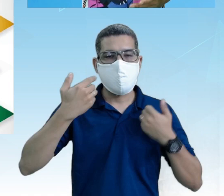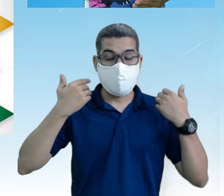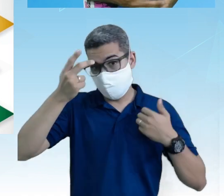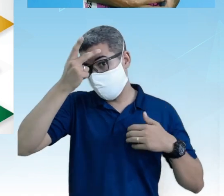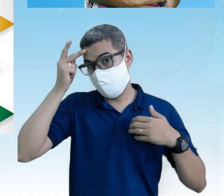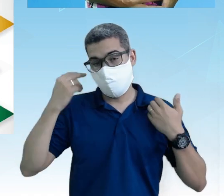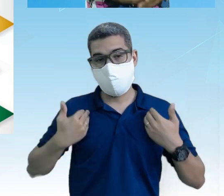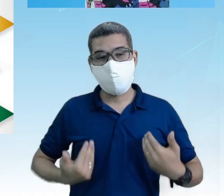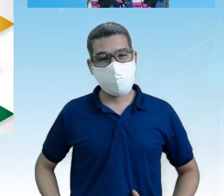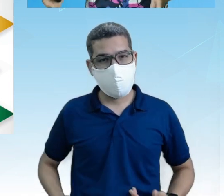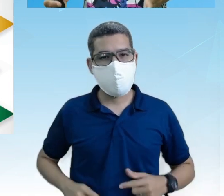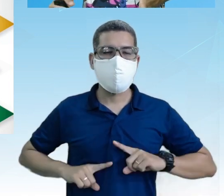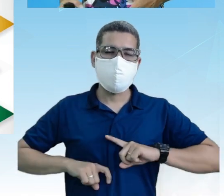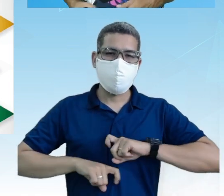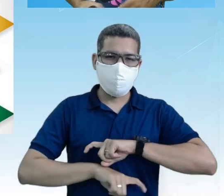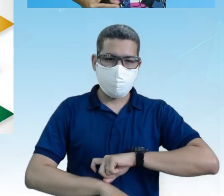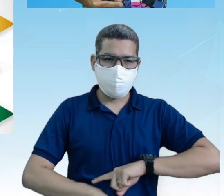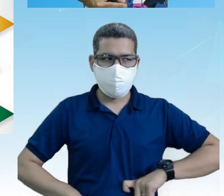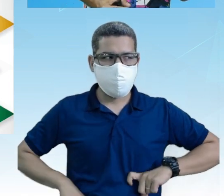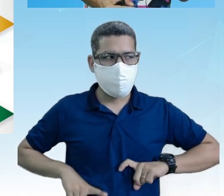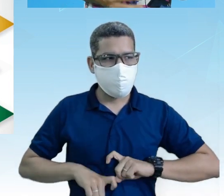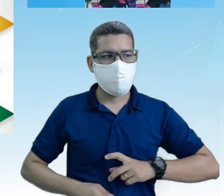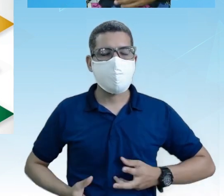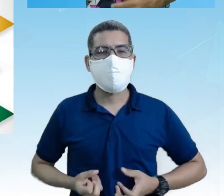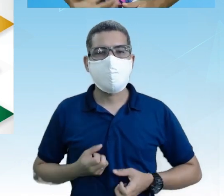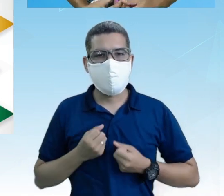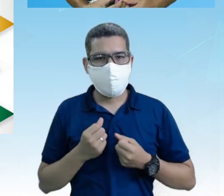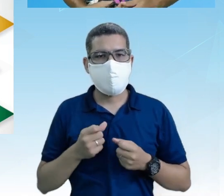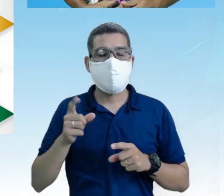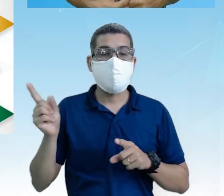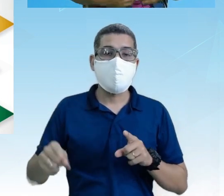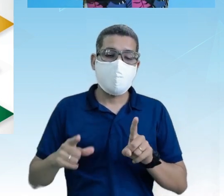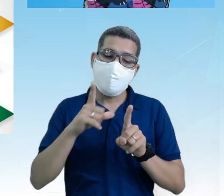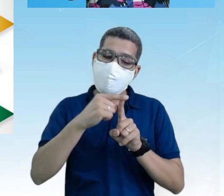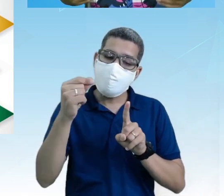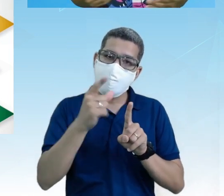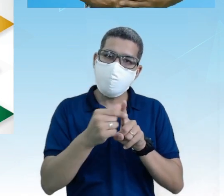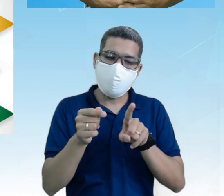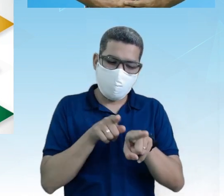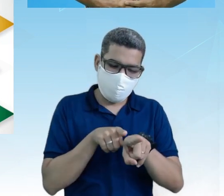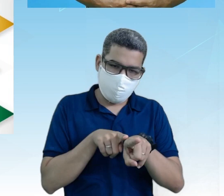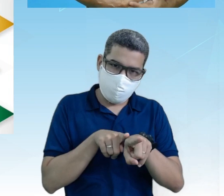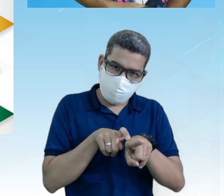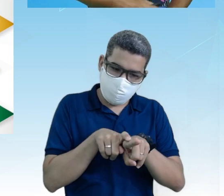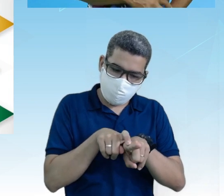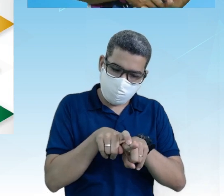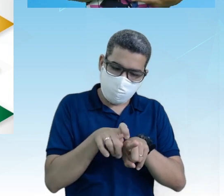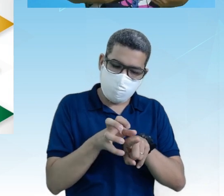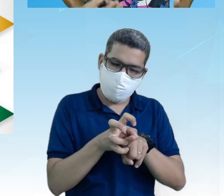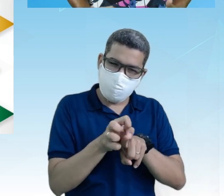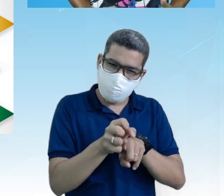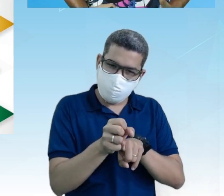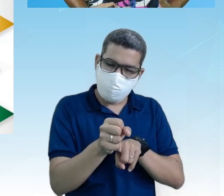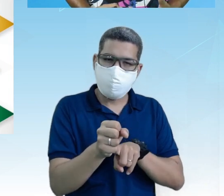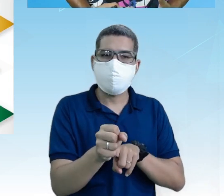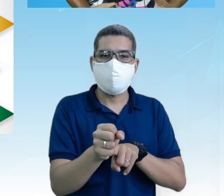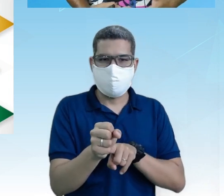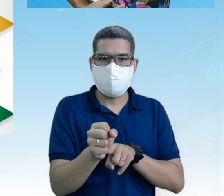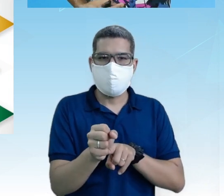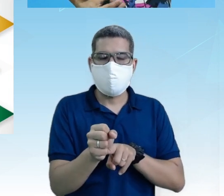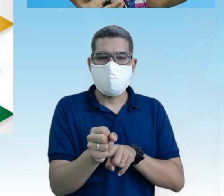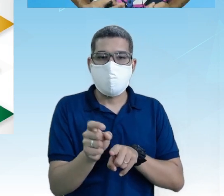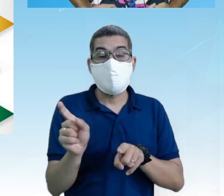a largata e folhagens, carrapato e cachorros. Todas essas relações aí são de espécies